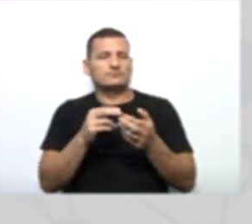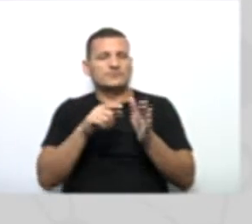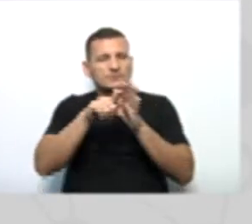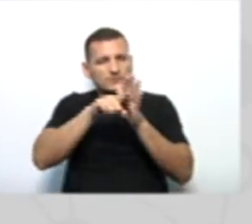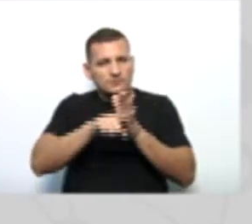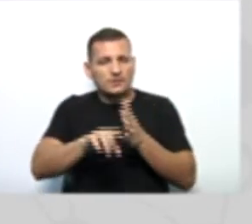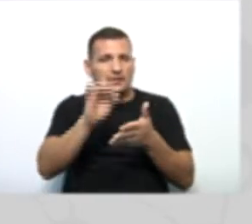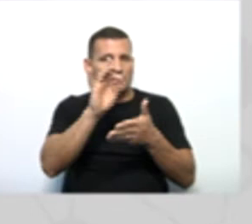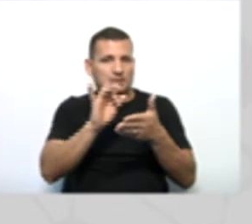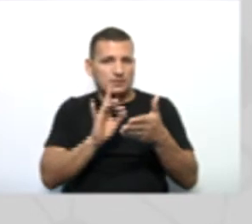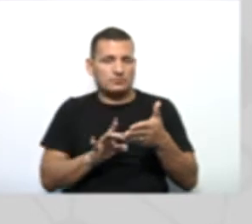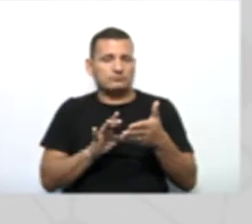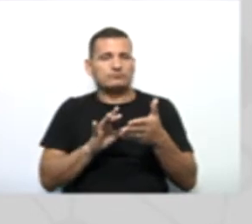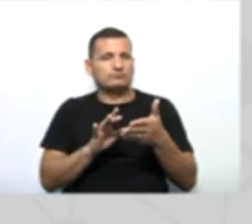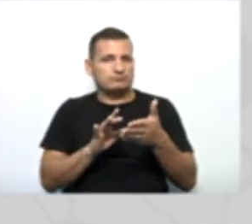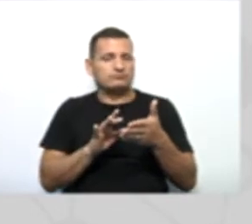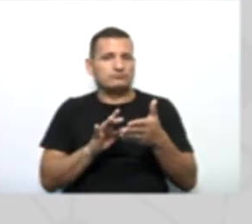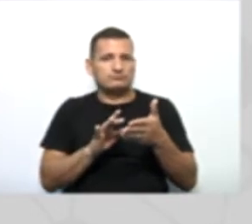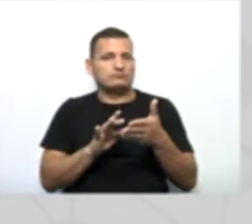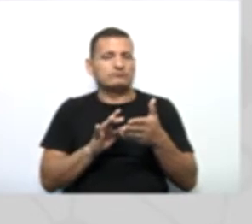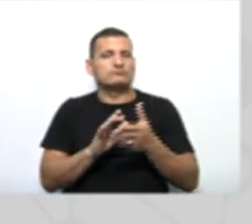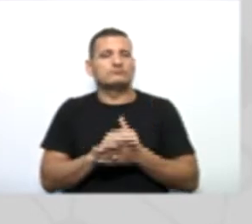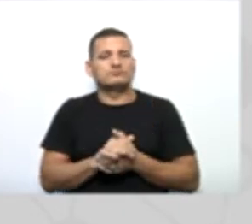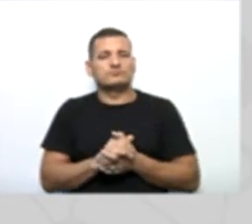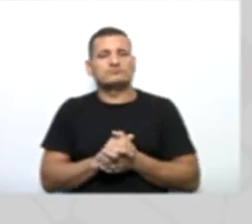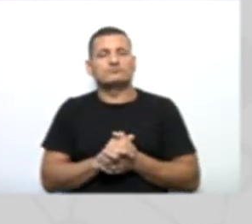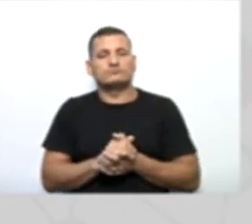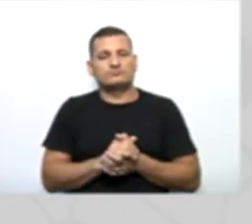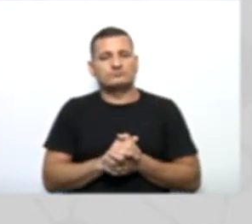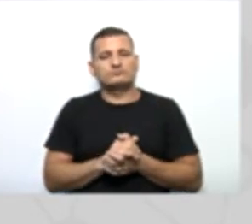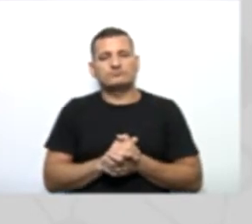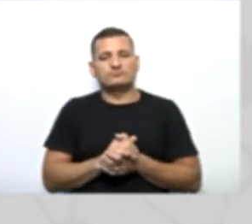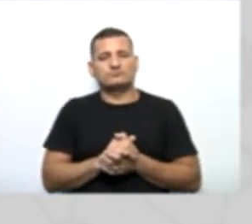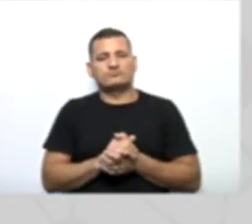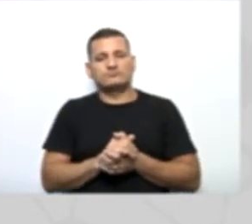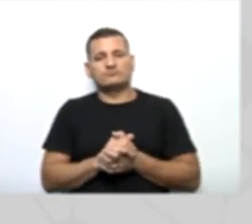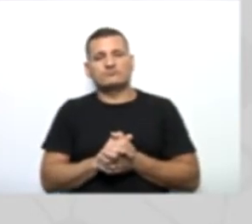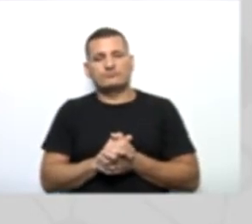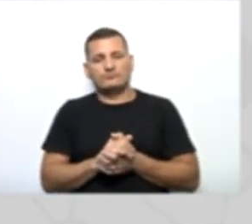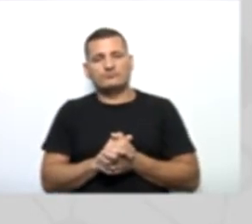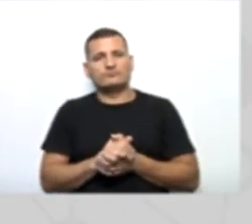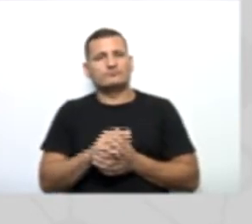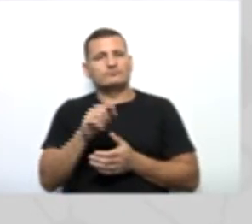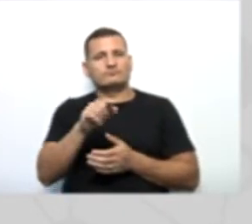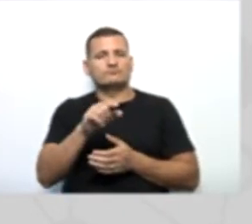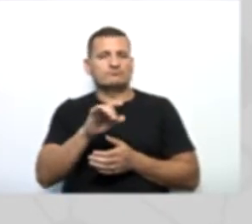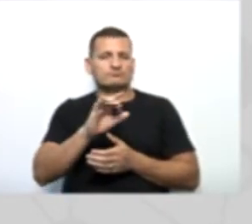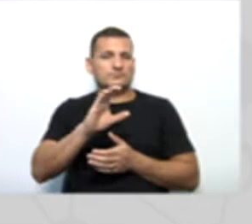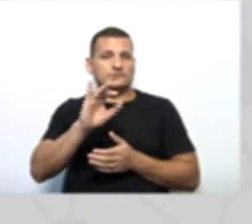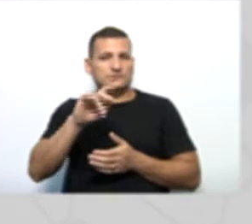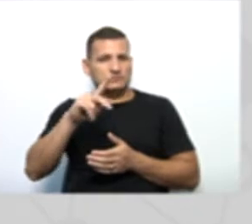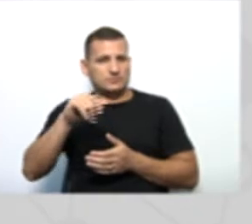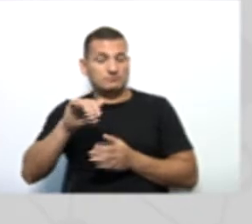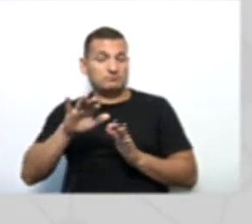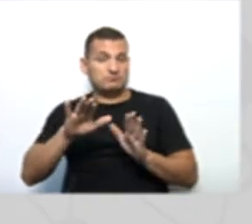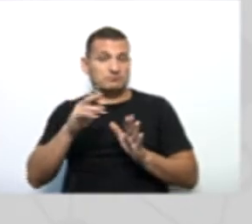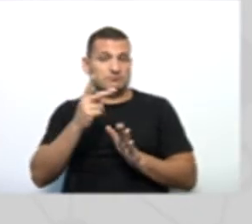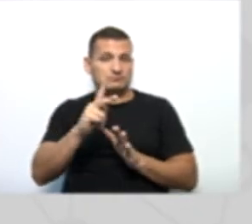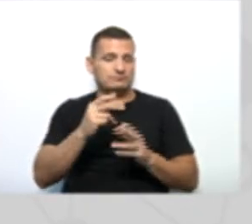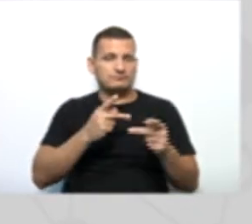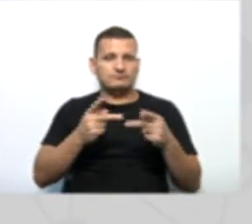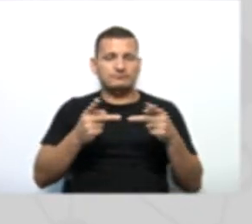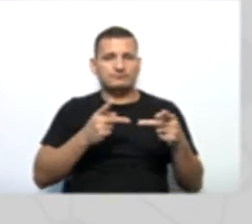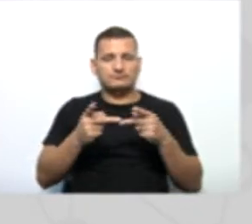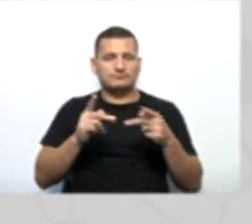identificado na visita aos setores, tá bom? Então, claro que isso daqui é uma coisa mais para a CIPA, mas para o seu projeto,